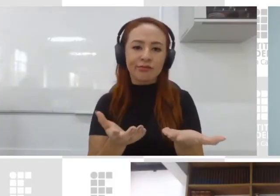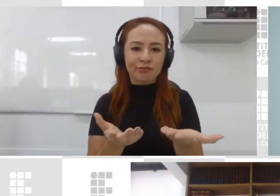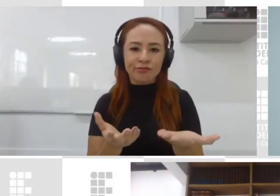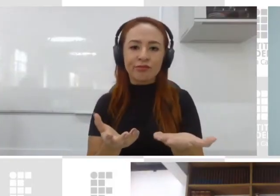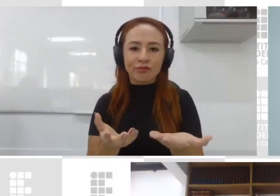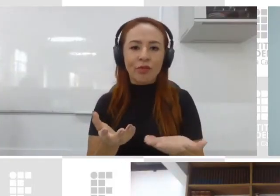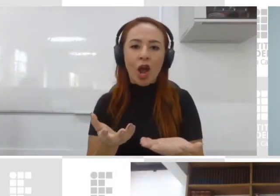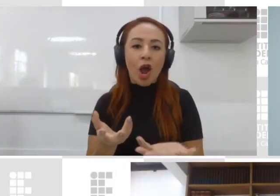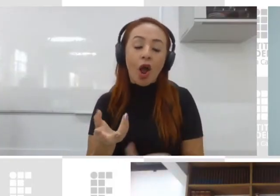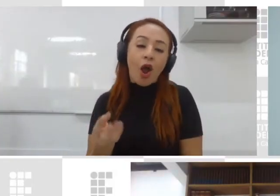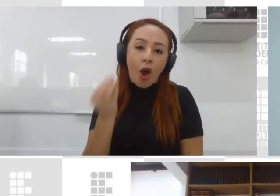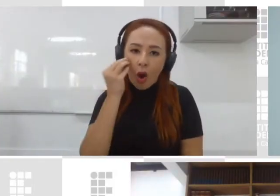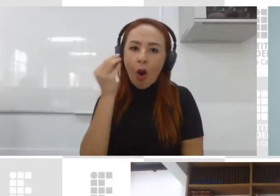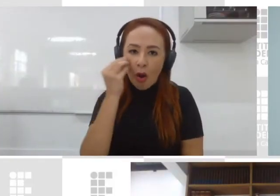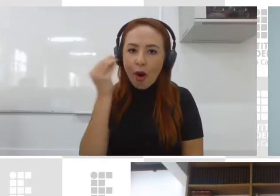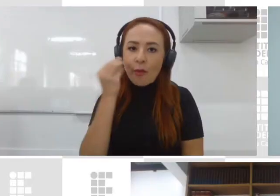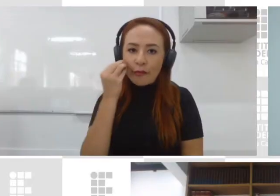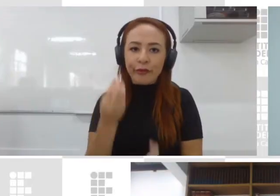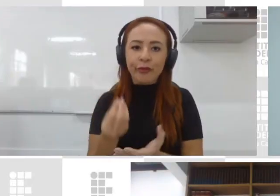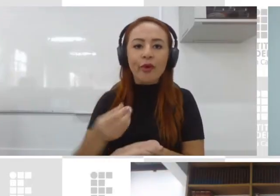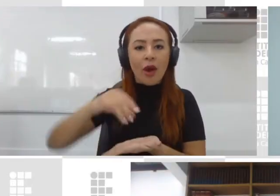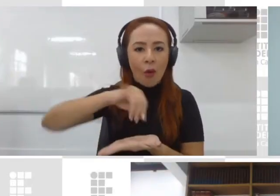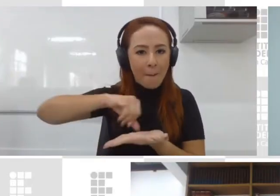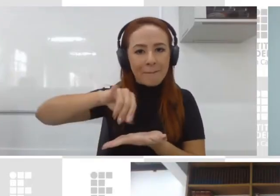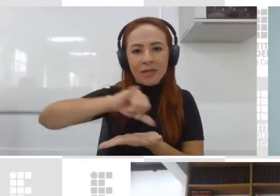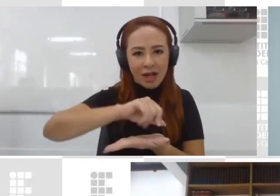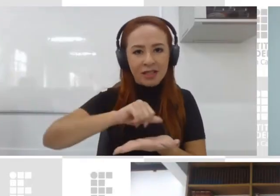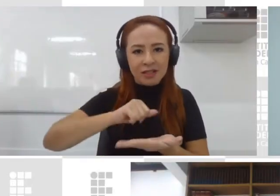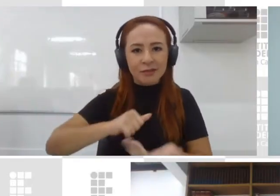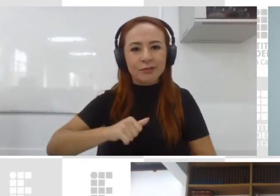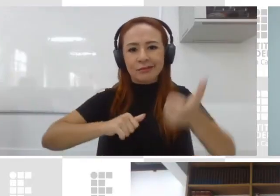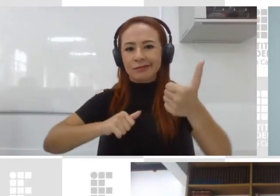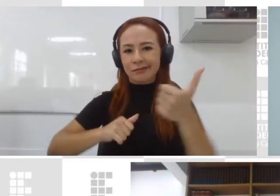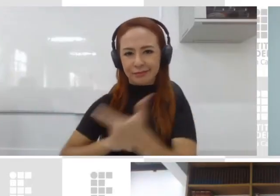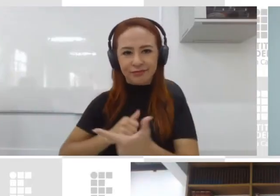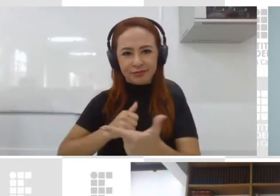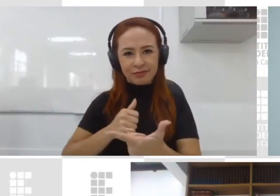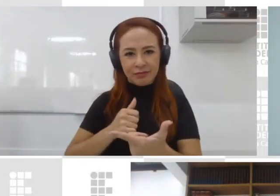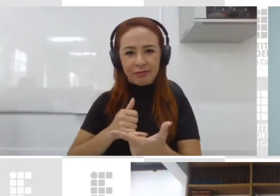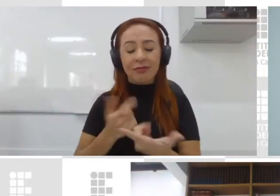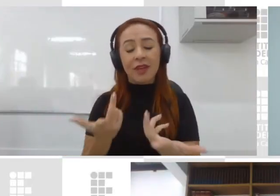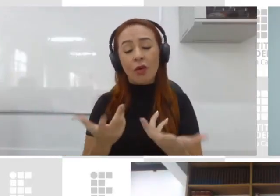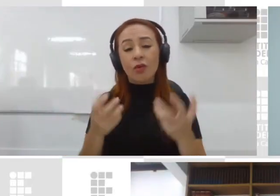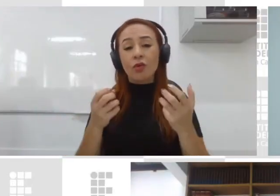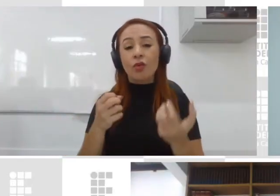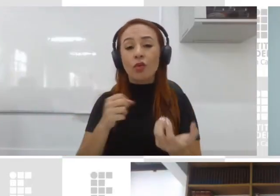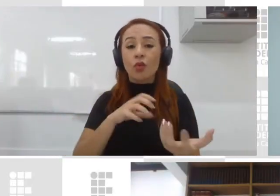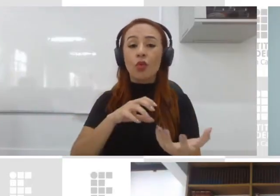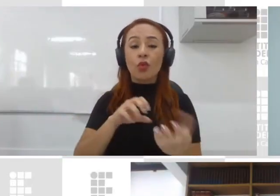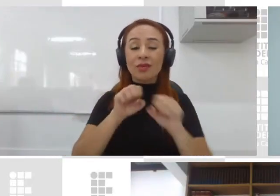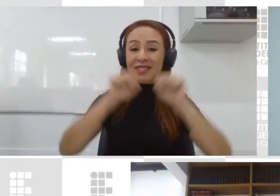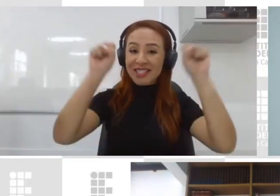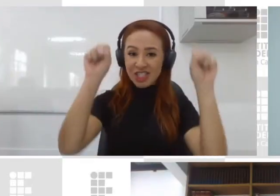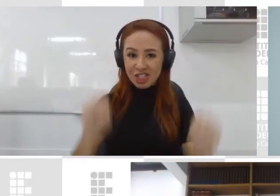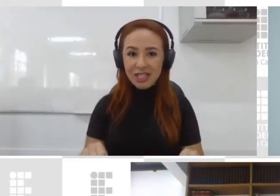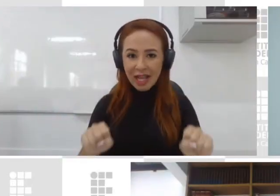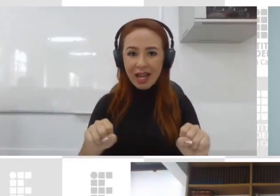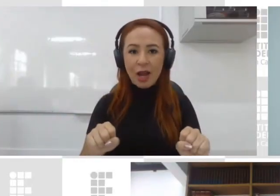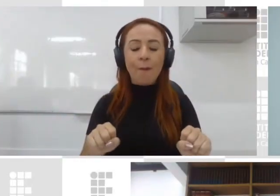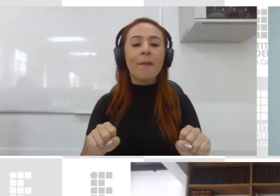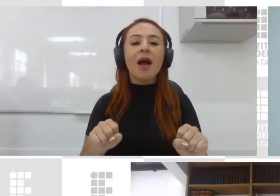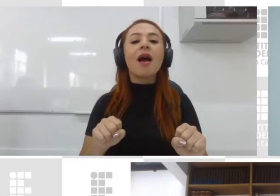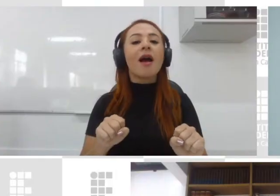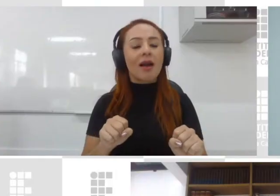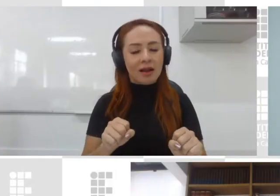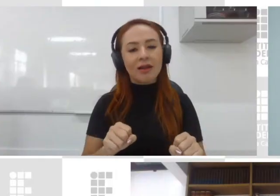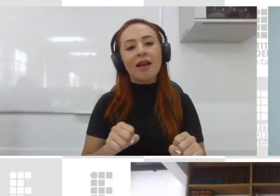clara, porque o sistema atual funciona como uma engrenagem de aumento sempre maior